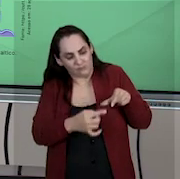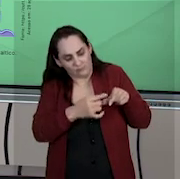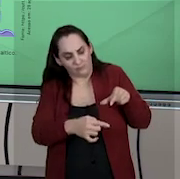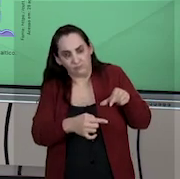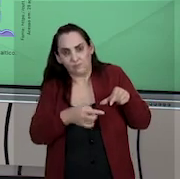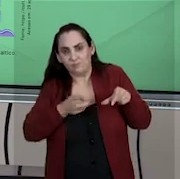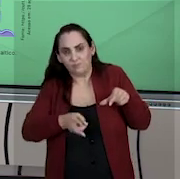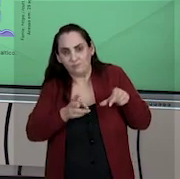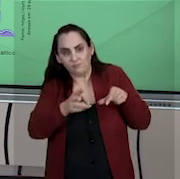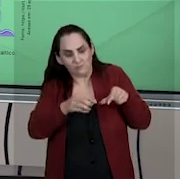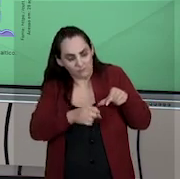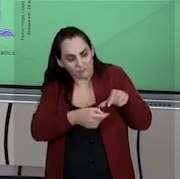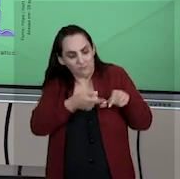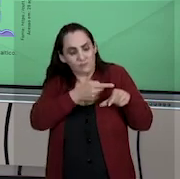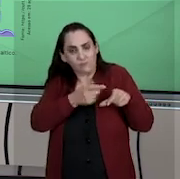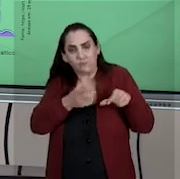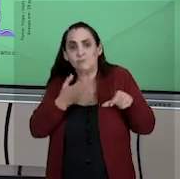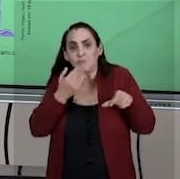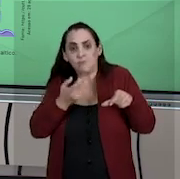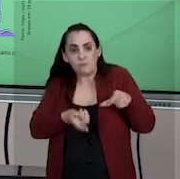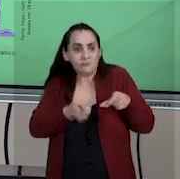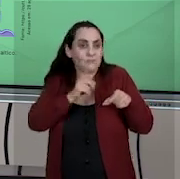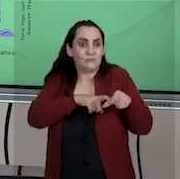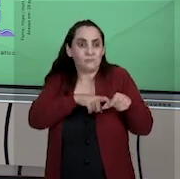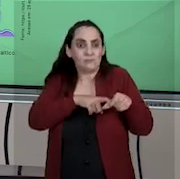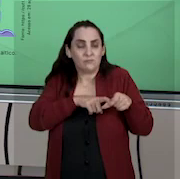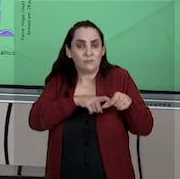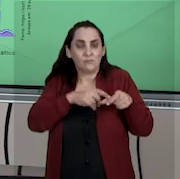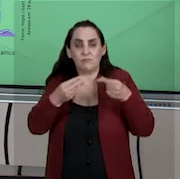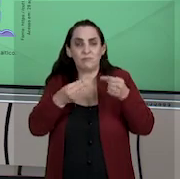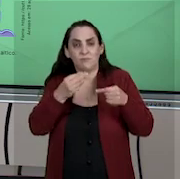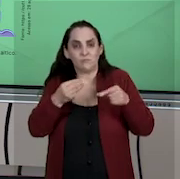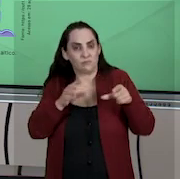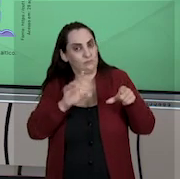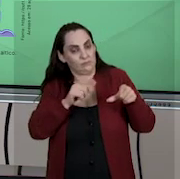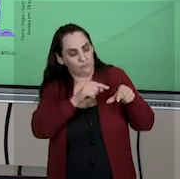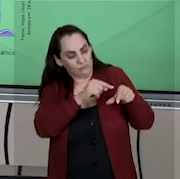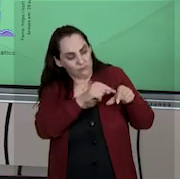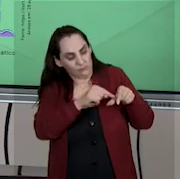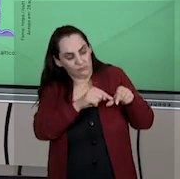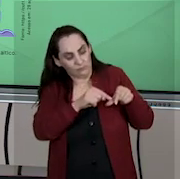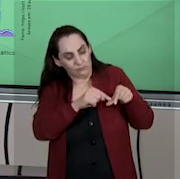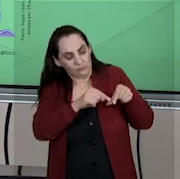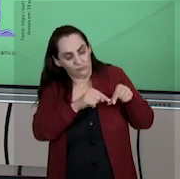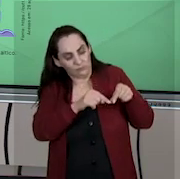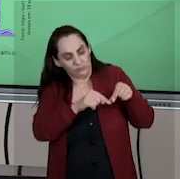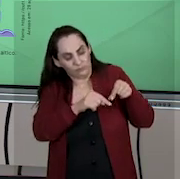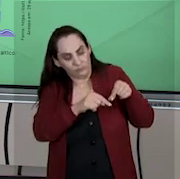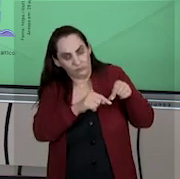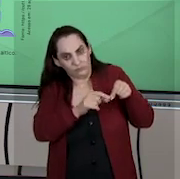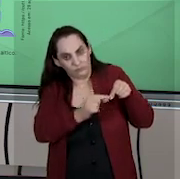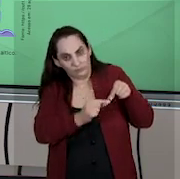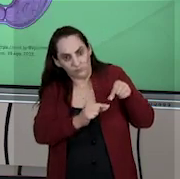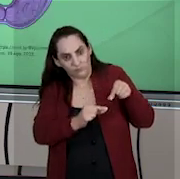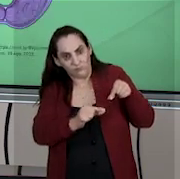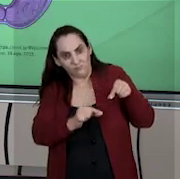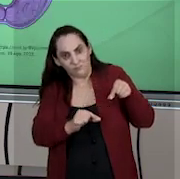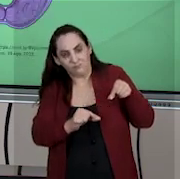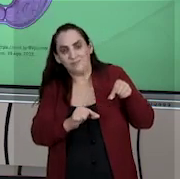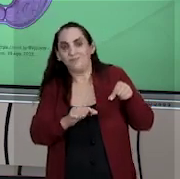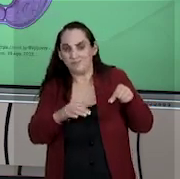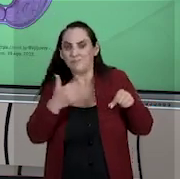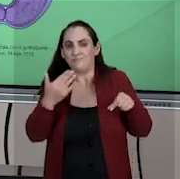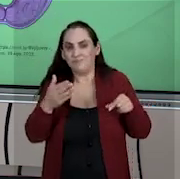por causa desse movimento peristáltico que ocorre de fechamento da região posterior depois que o alimento